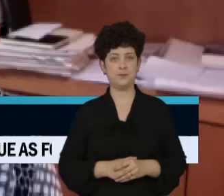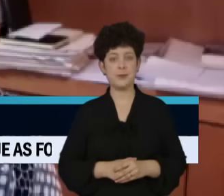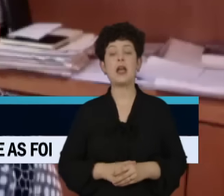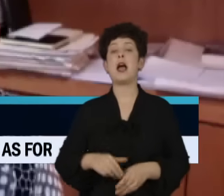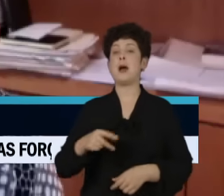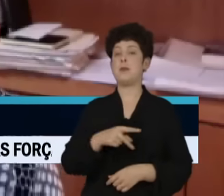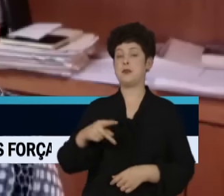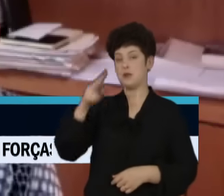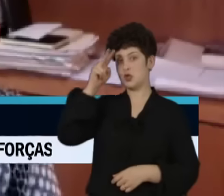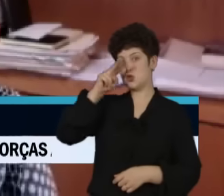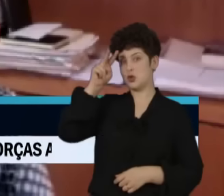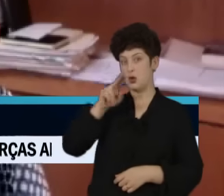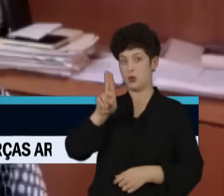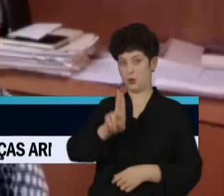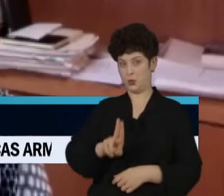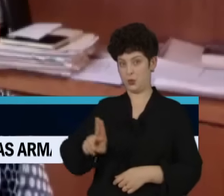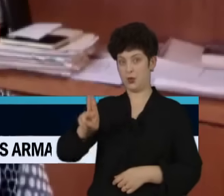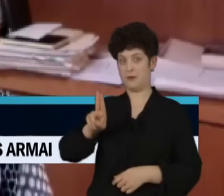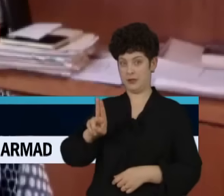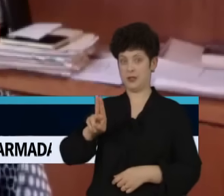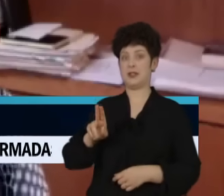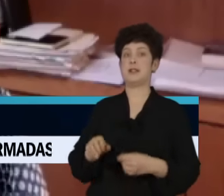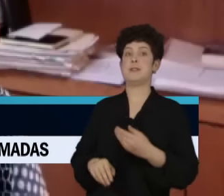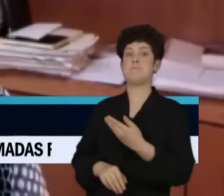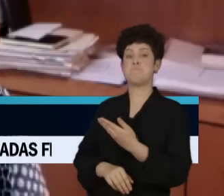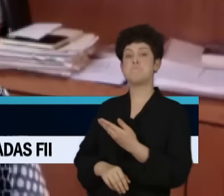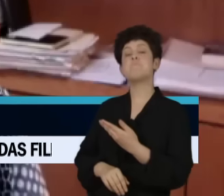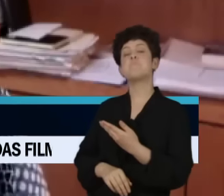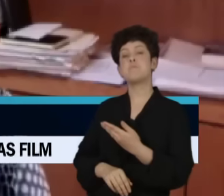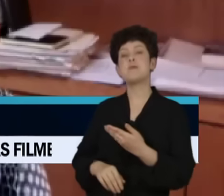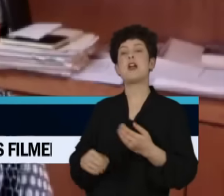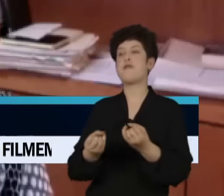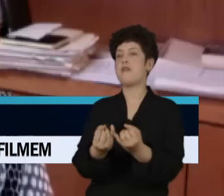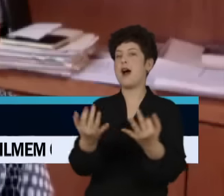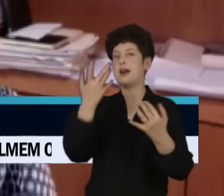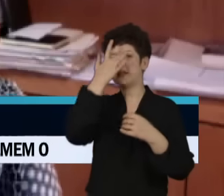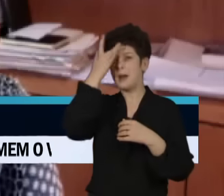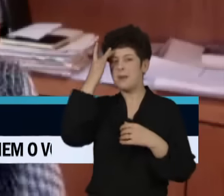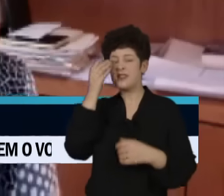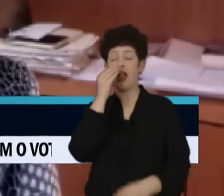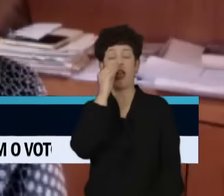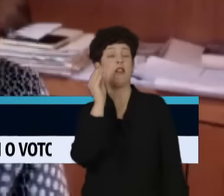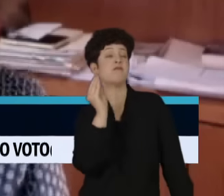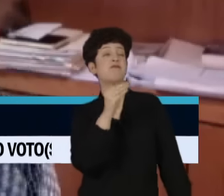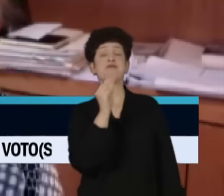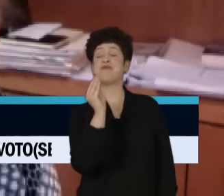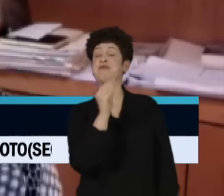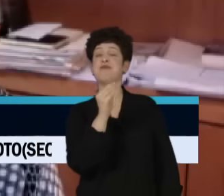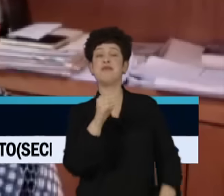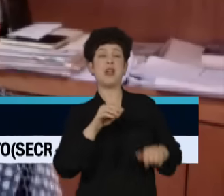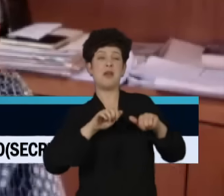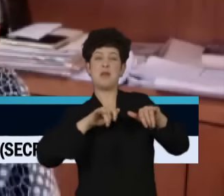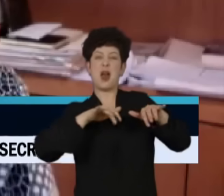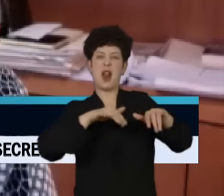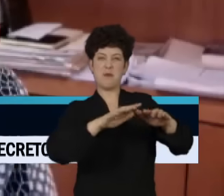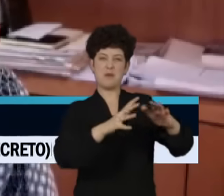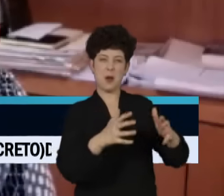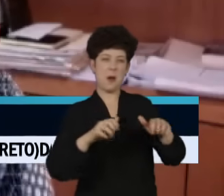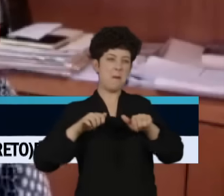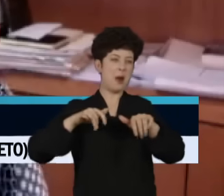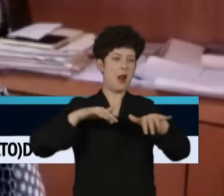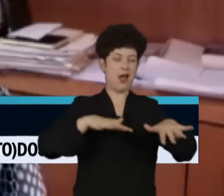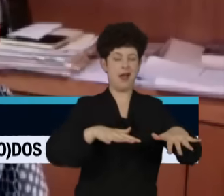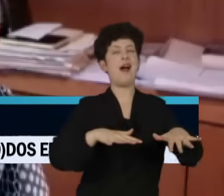Para a professora de história da Universidade de Duke, Nancin, muita gente está subestimando a relevância desta invasão, mas é preciso estar